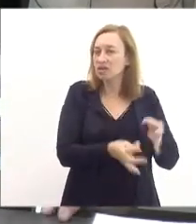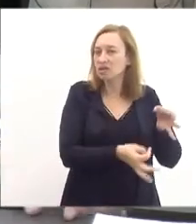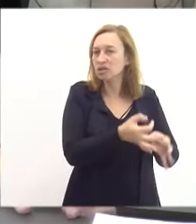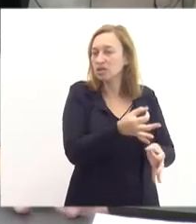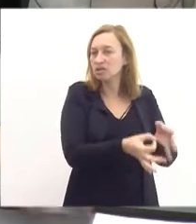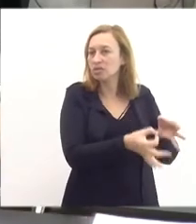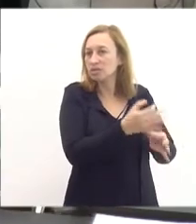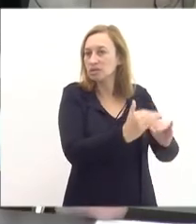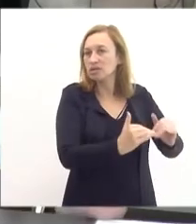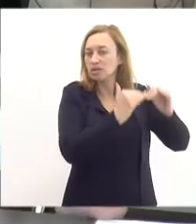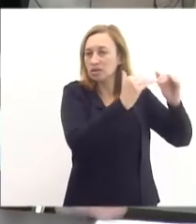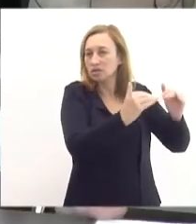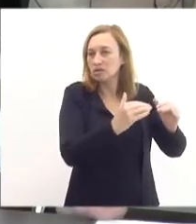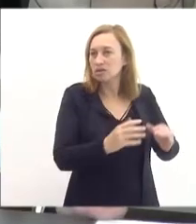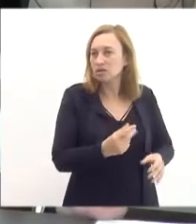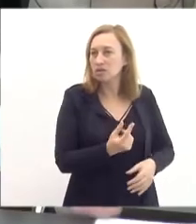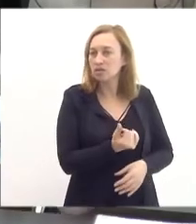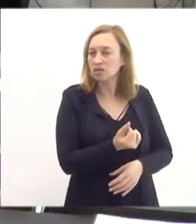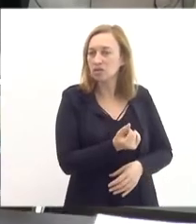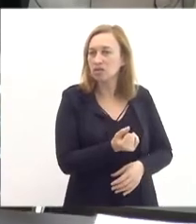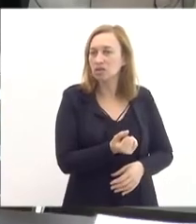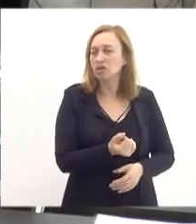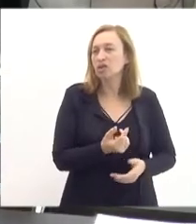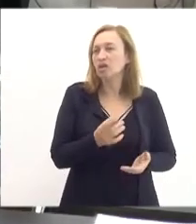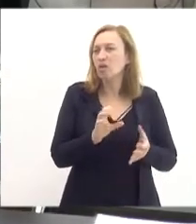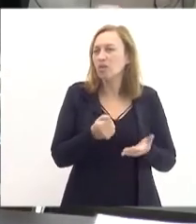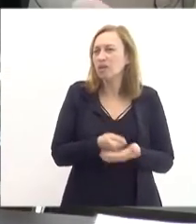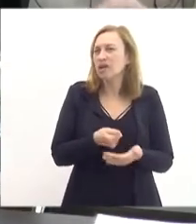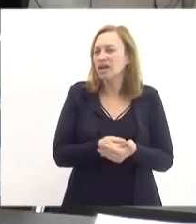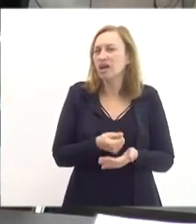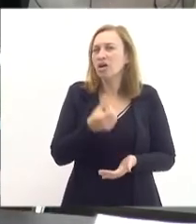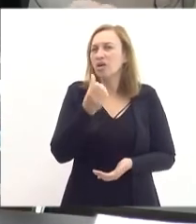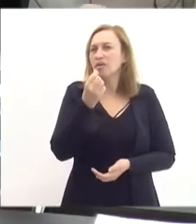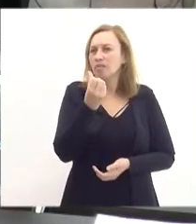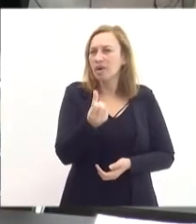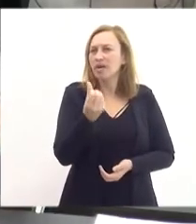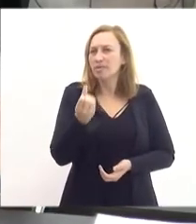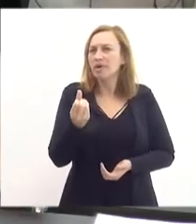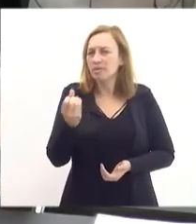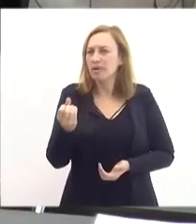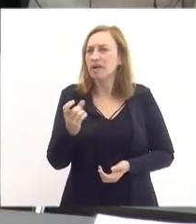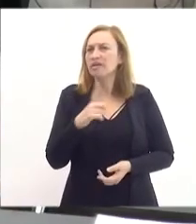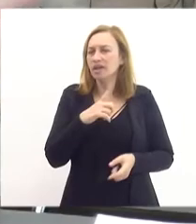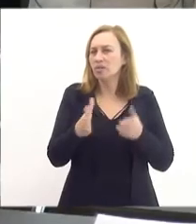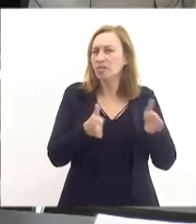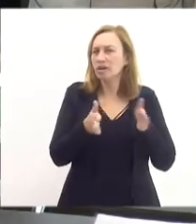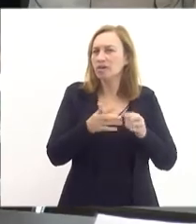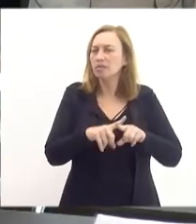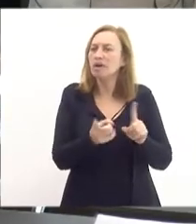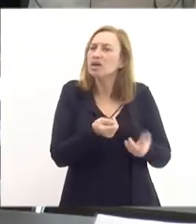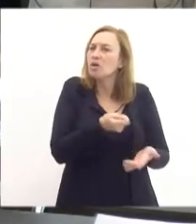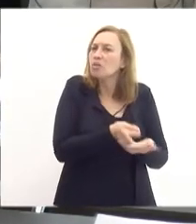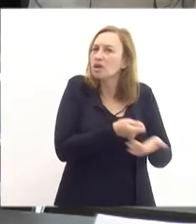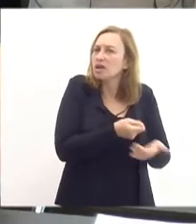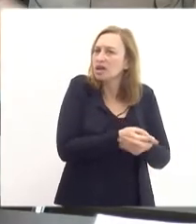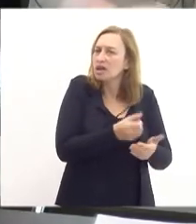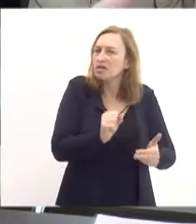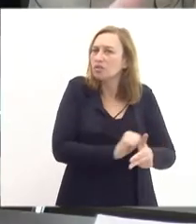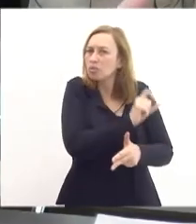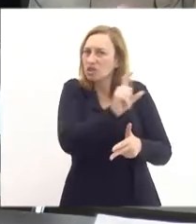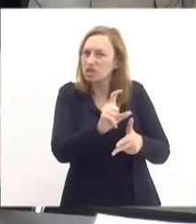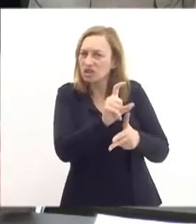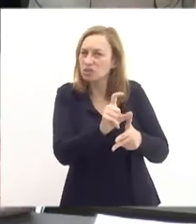obrigava o tribunal... Porque ali a Lei 8666 tem uma previsão, né, mas obrigava o Poder